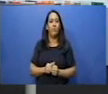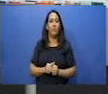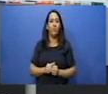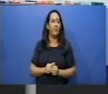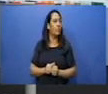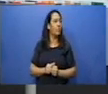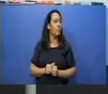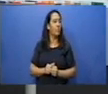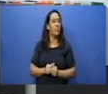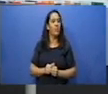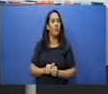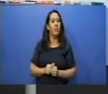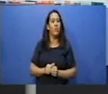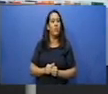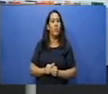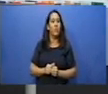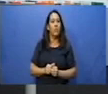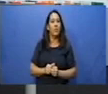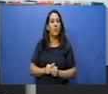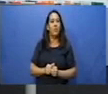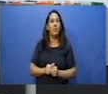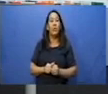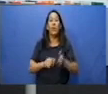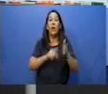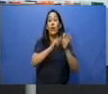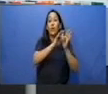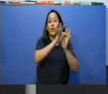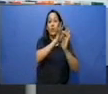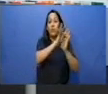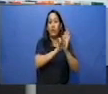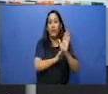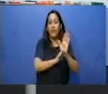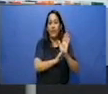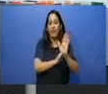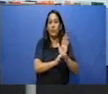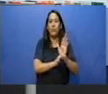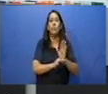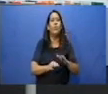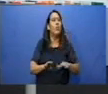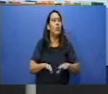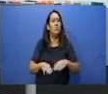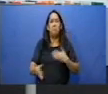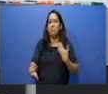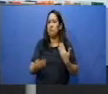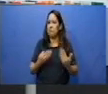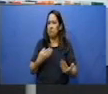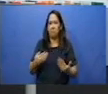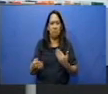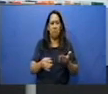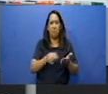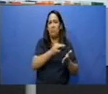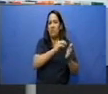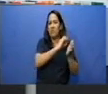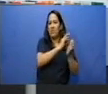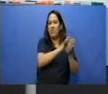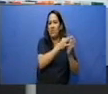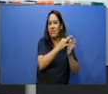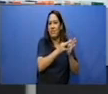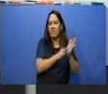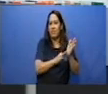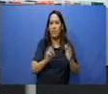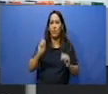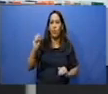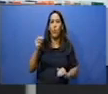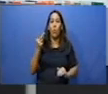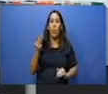TV, né? O texto que fala na notícia, seja ele oral ou escrito, né?